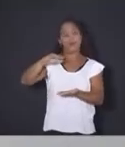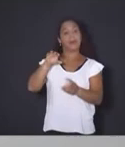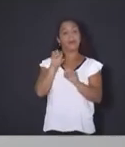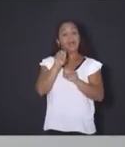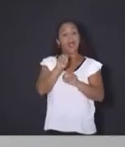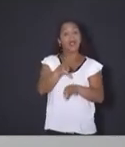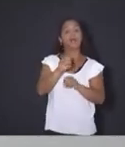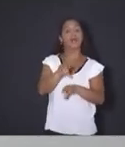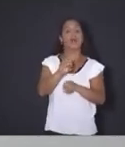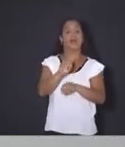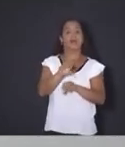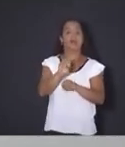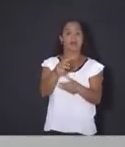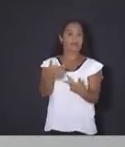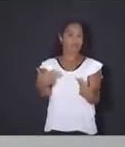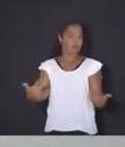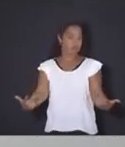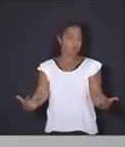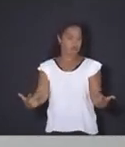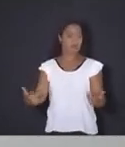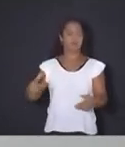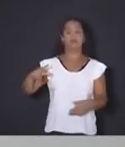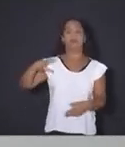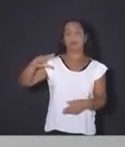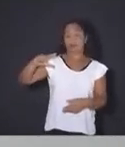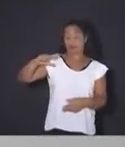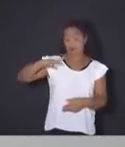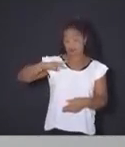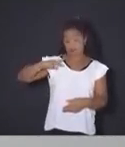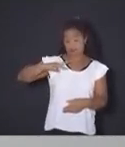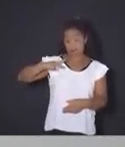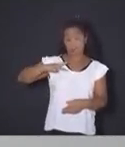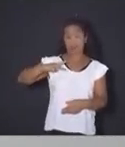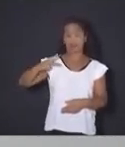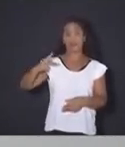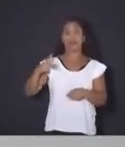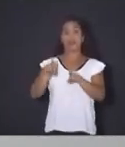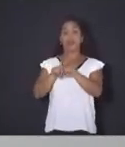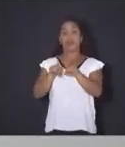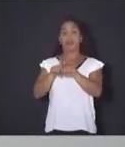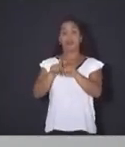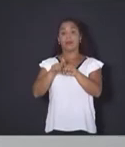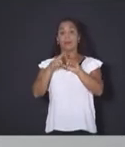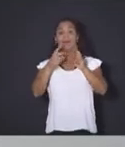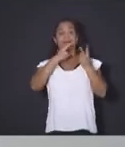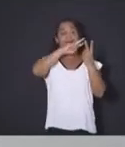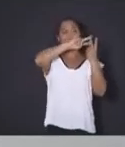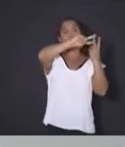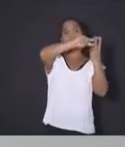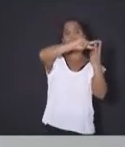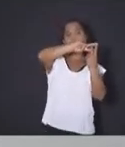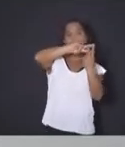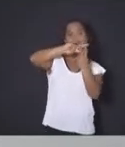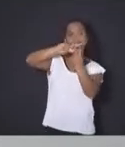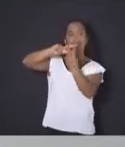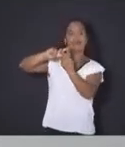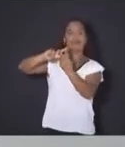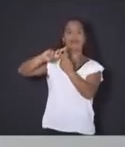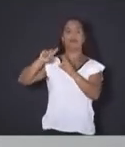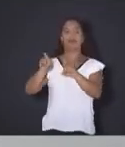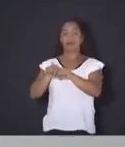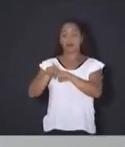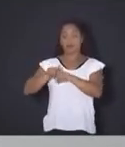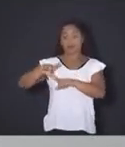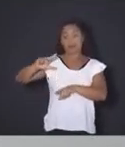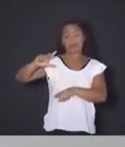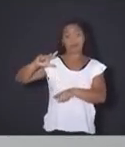ampliando no o fornecimento a participação do setor privado na gestão das prisões ampliando a participação do setor privado